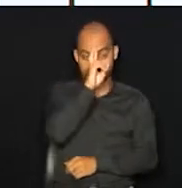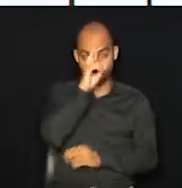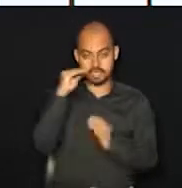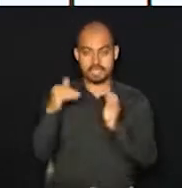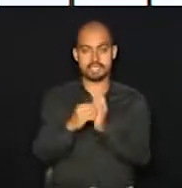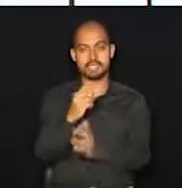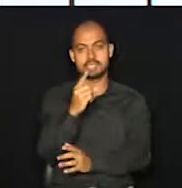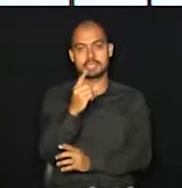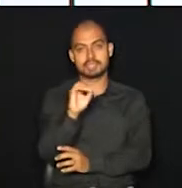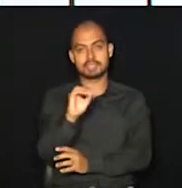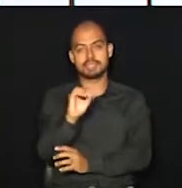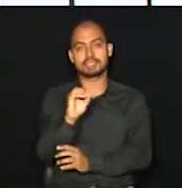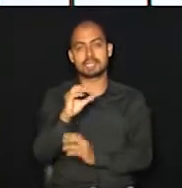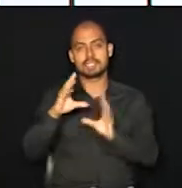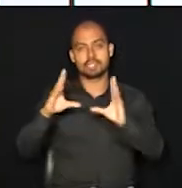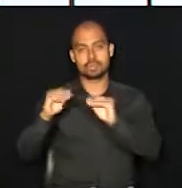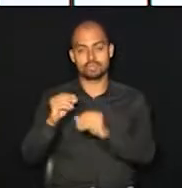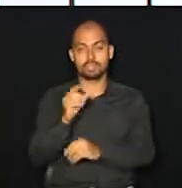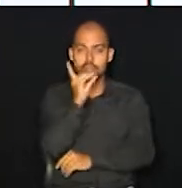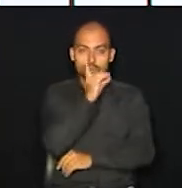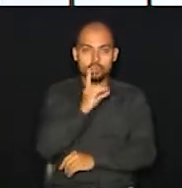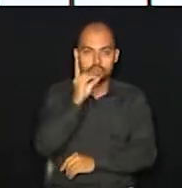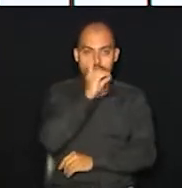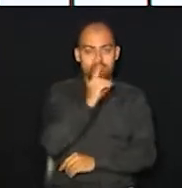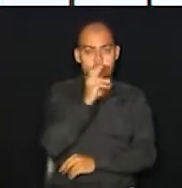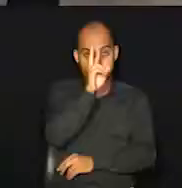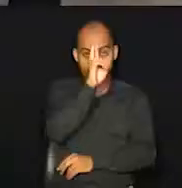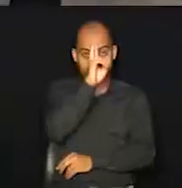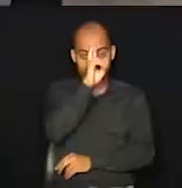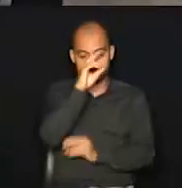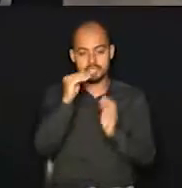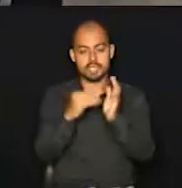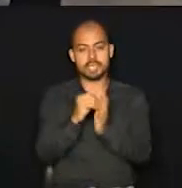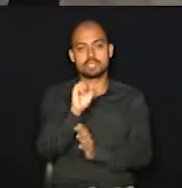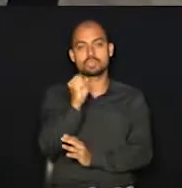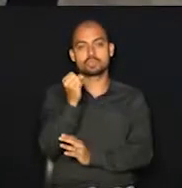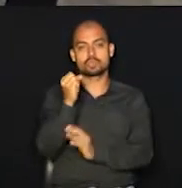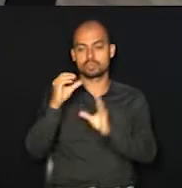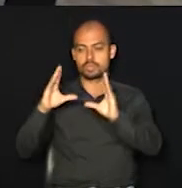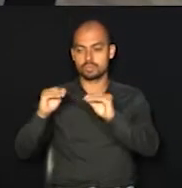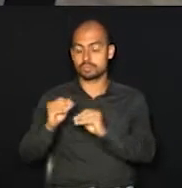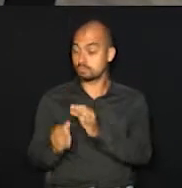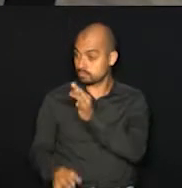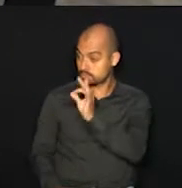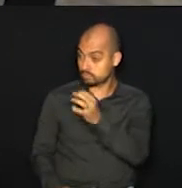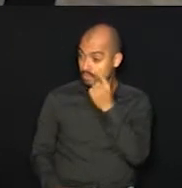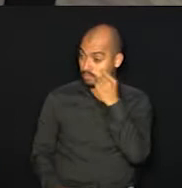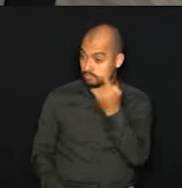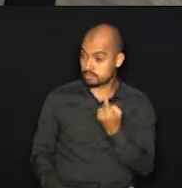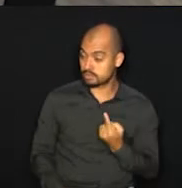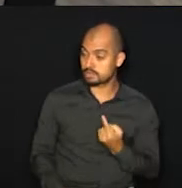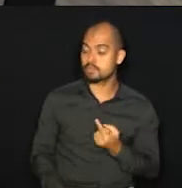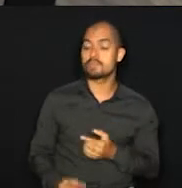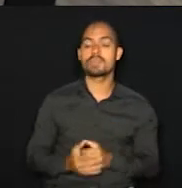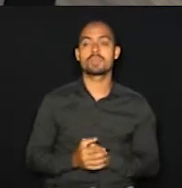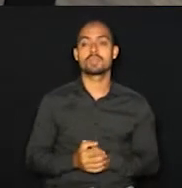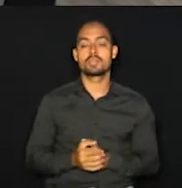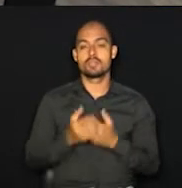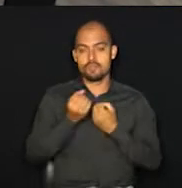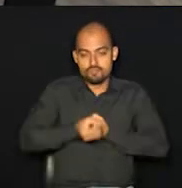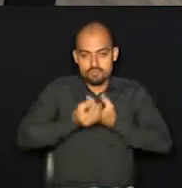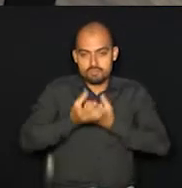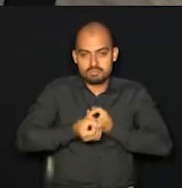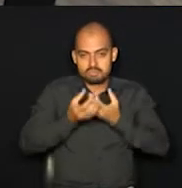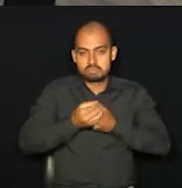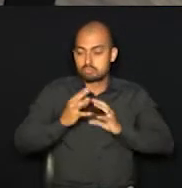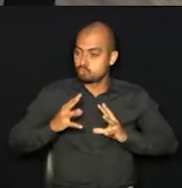no domingo a partir do meio-dia até as 8 horas da noite. Tá certo, Minabreu. Muito obrigado. Informações completas aqui